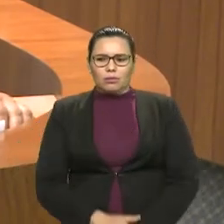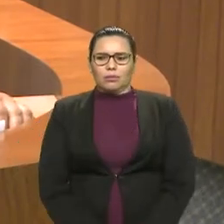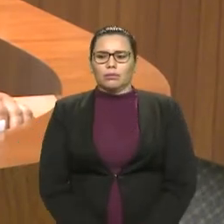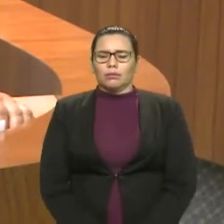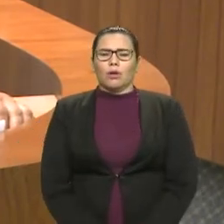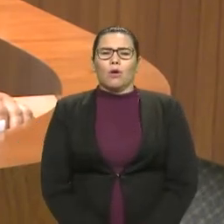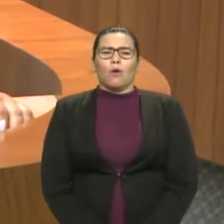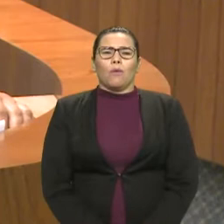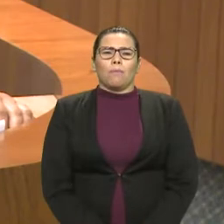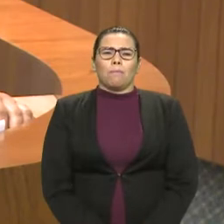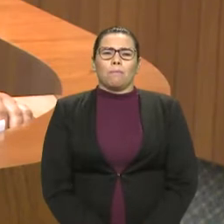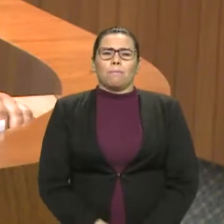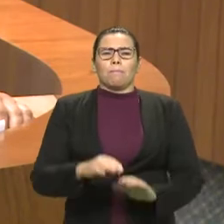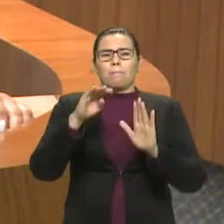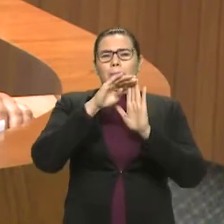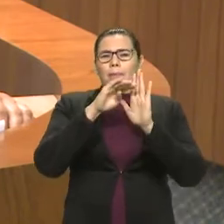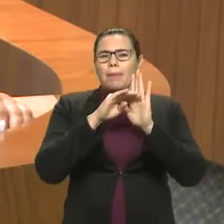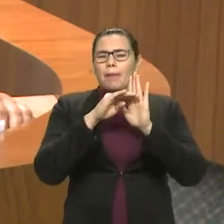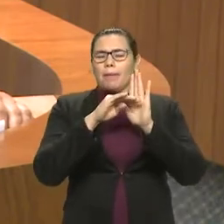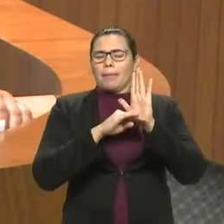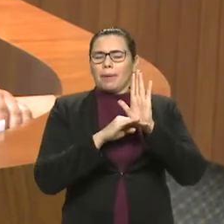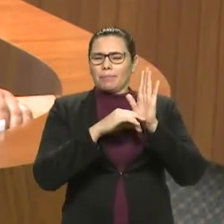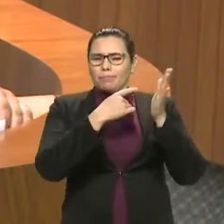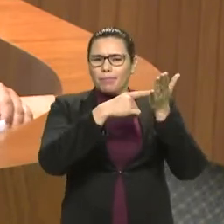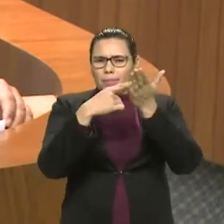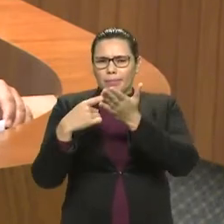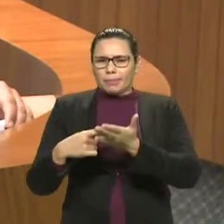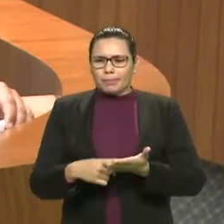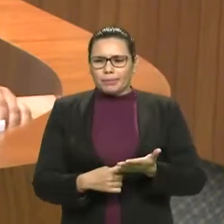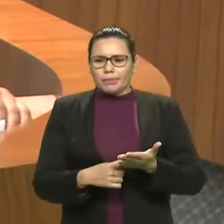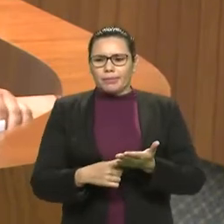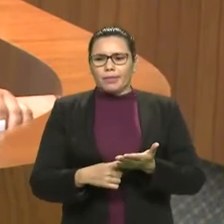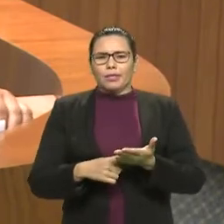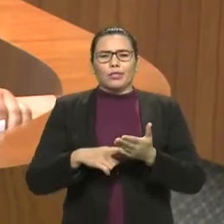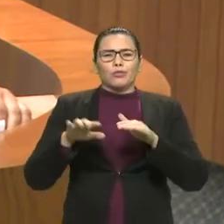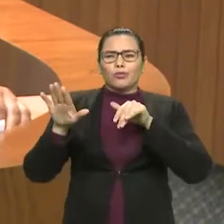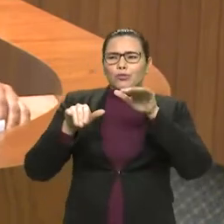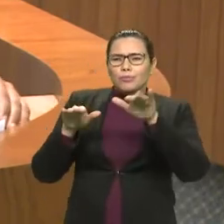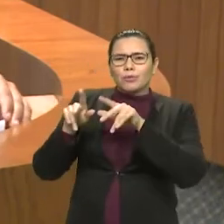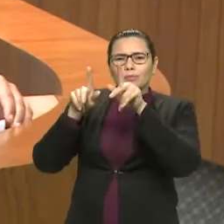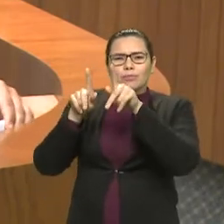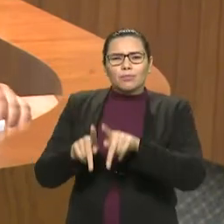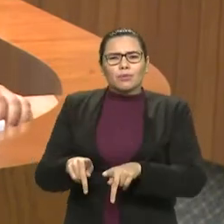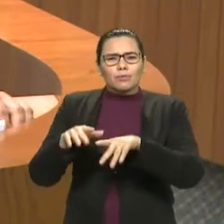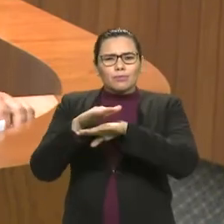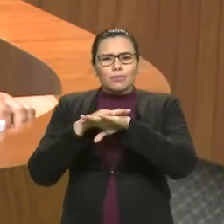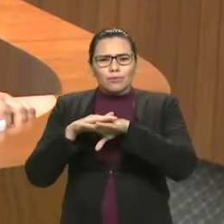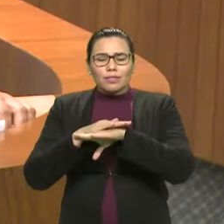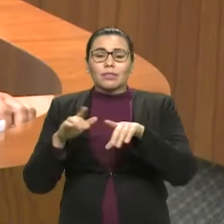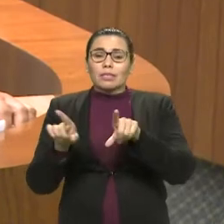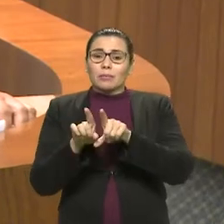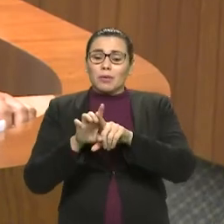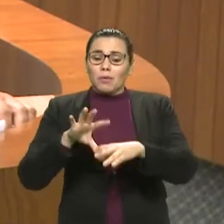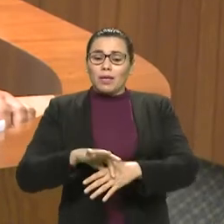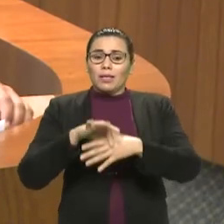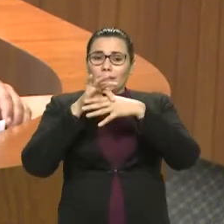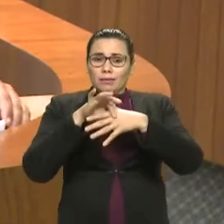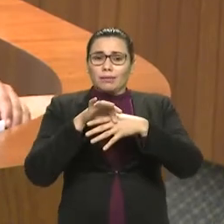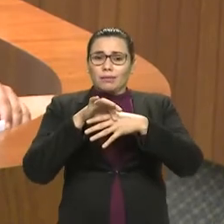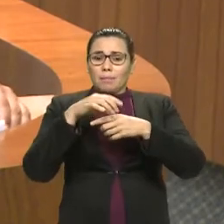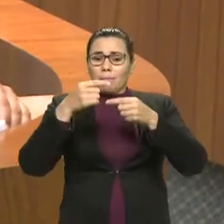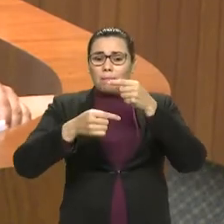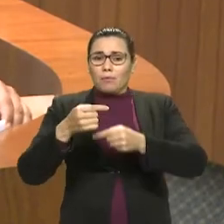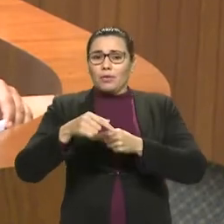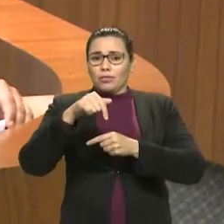agenda onde nós fomos realmente conversar com a população conversar com as lideranças políticas né